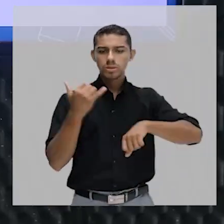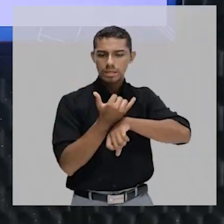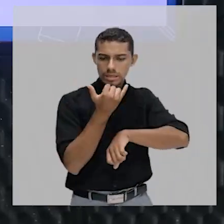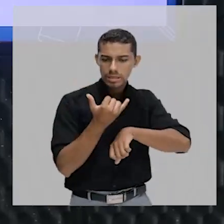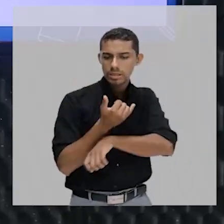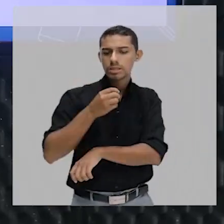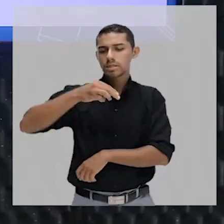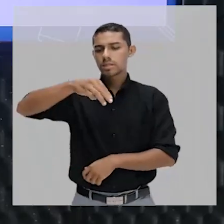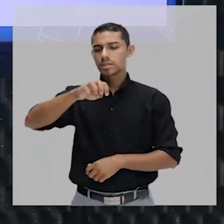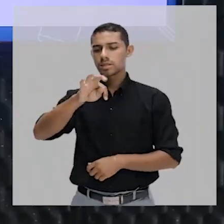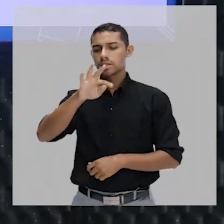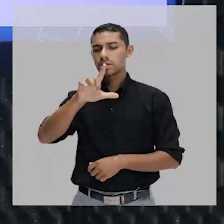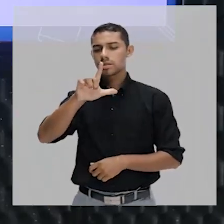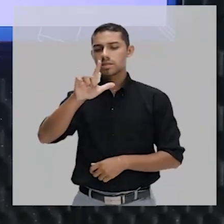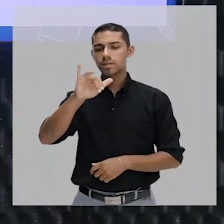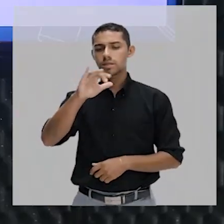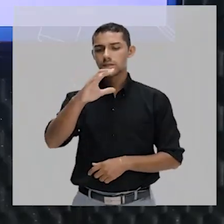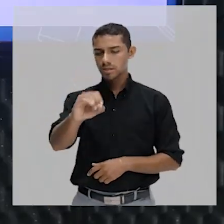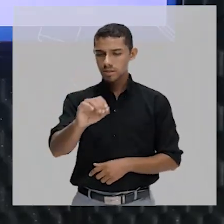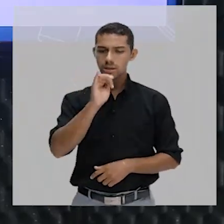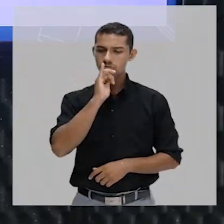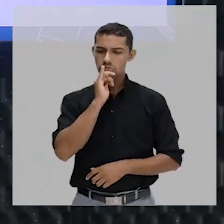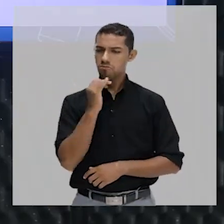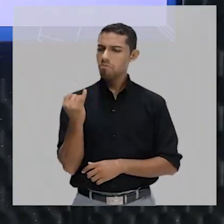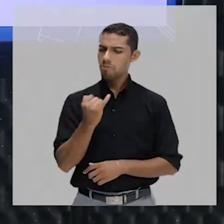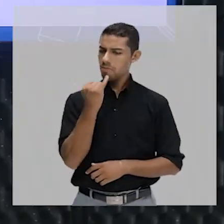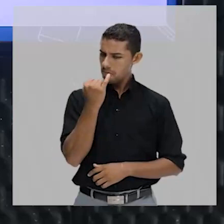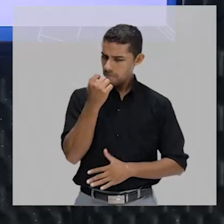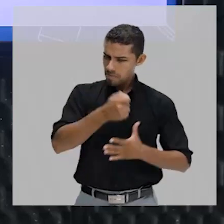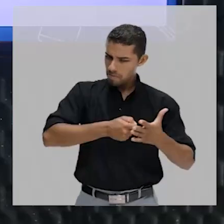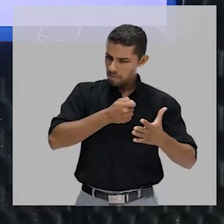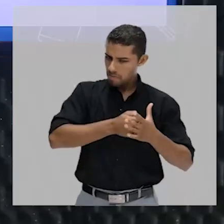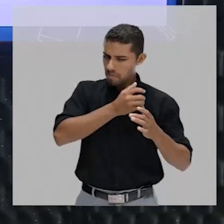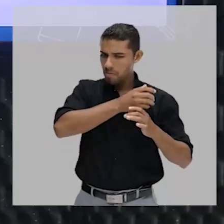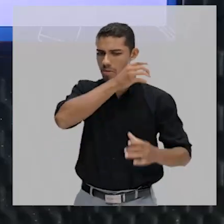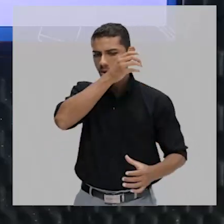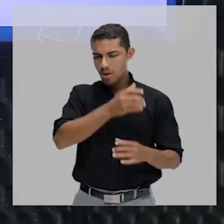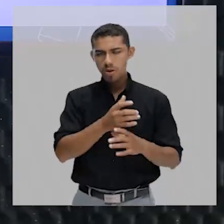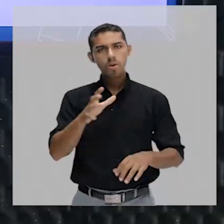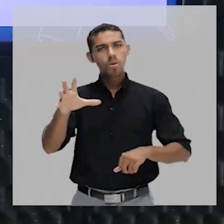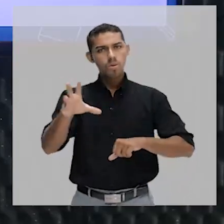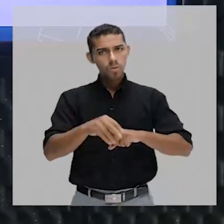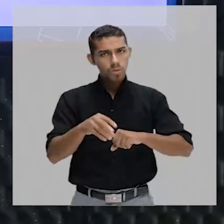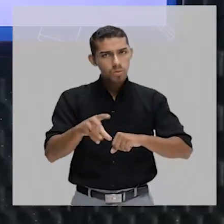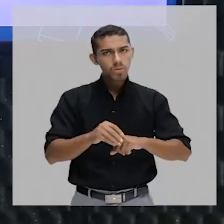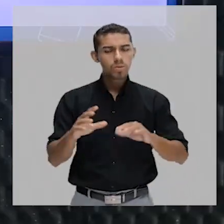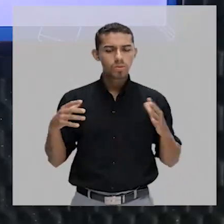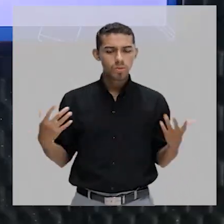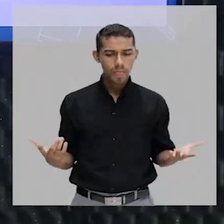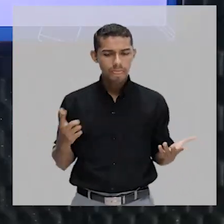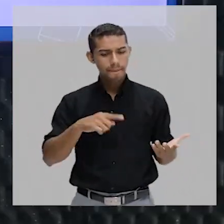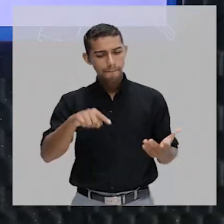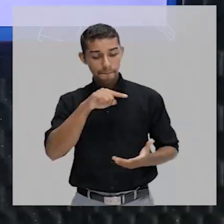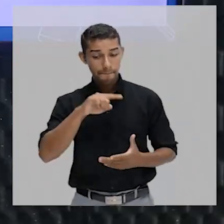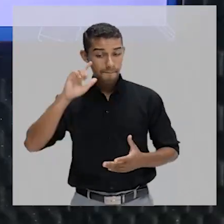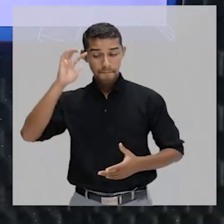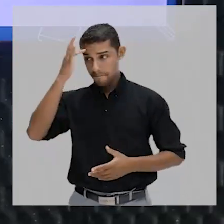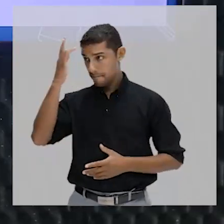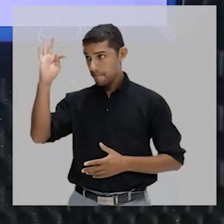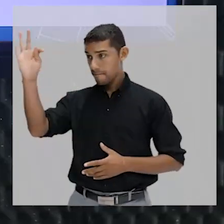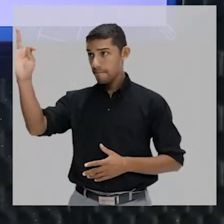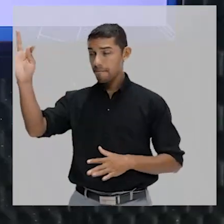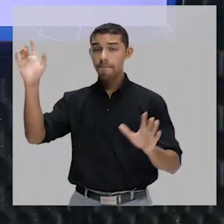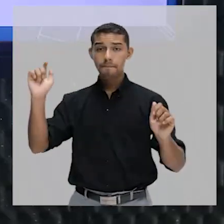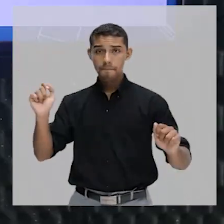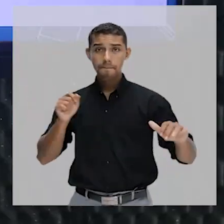sólidas, é ótimo, por exemplo, para a construção civil. E assim vai. Então, é um conhecimento que eu pego da parte teórica e levo